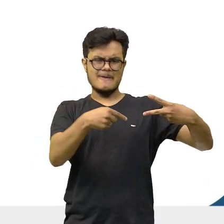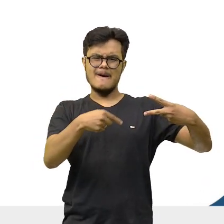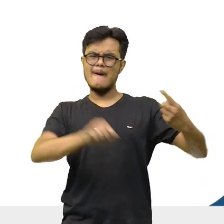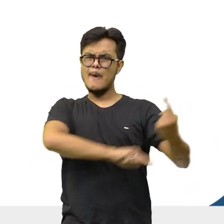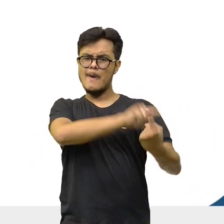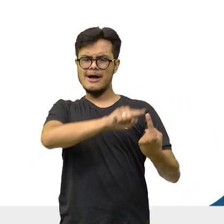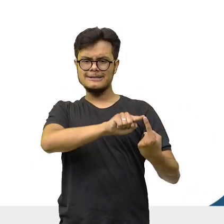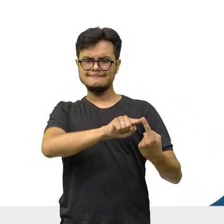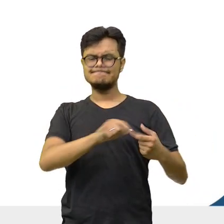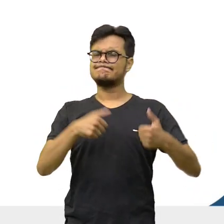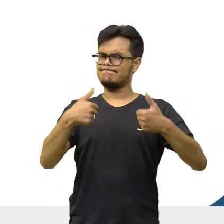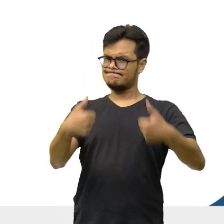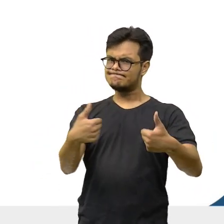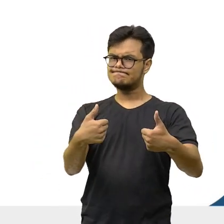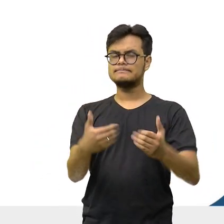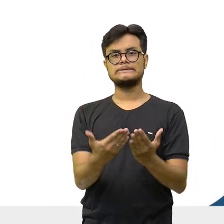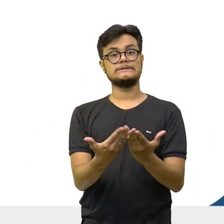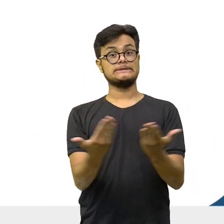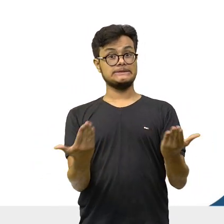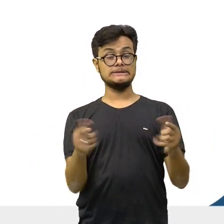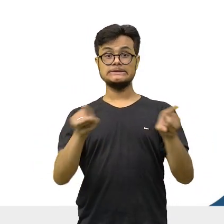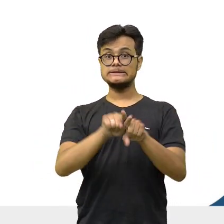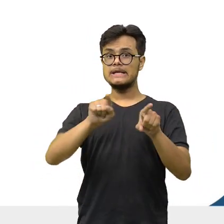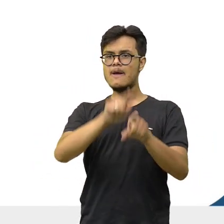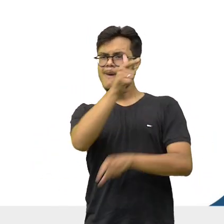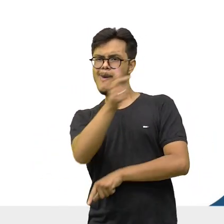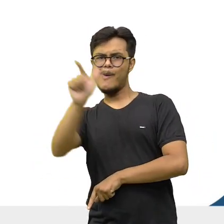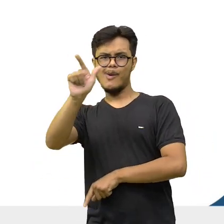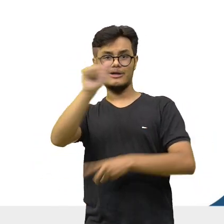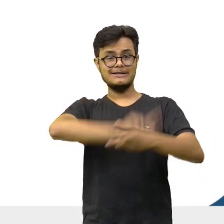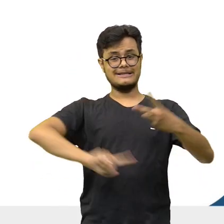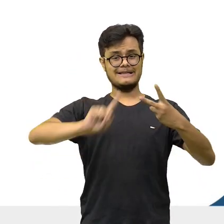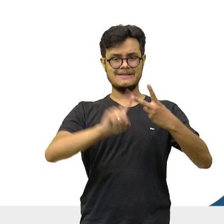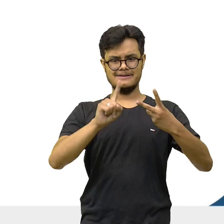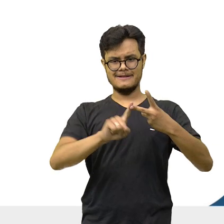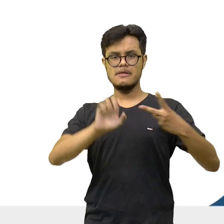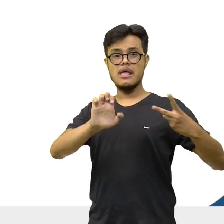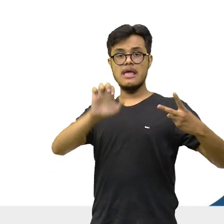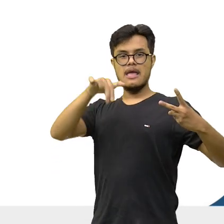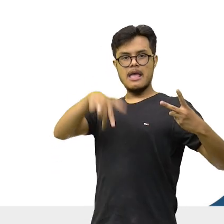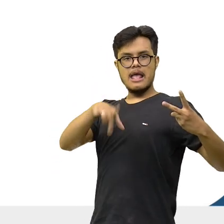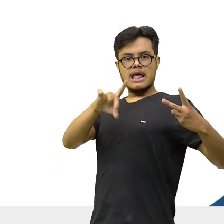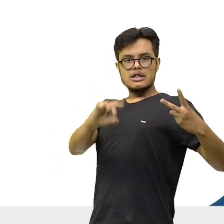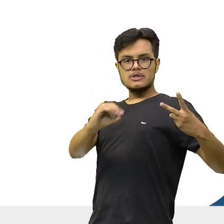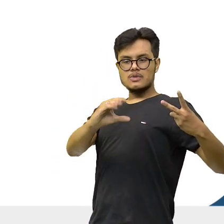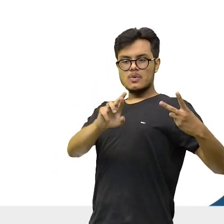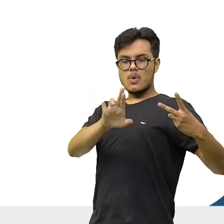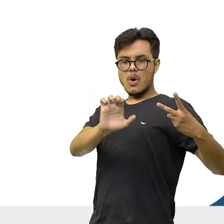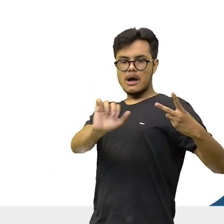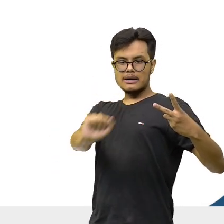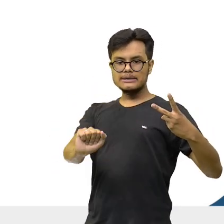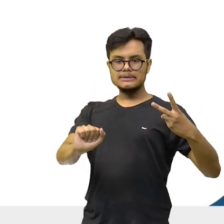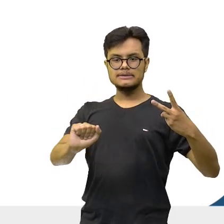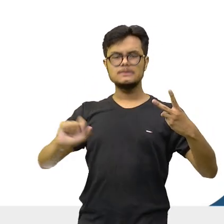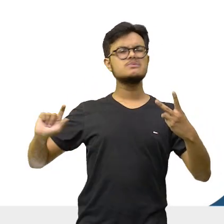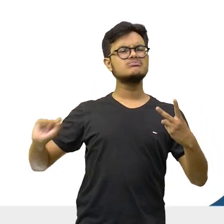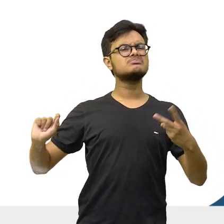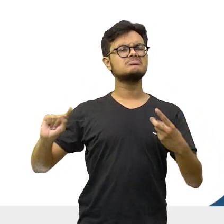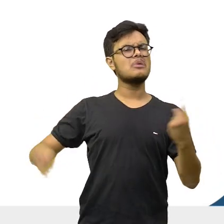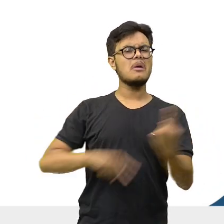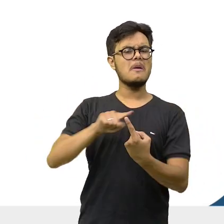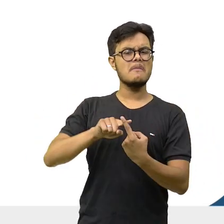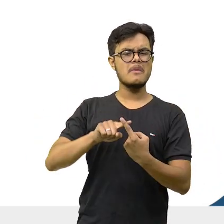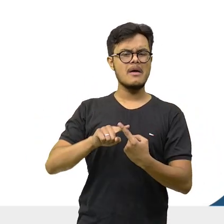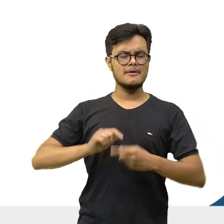ele, além dessa face exócrina, possui uma face endócrina. E na face